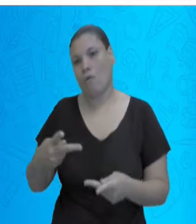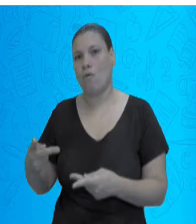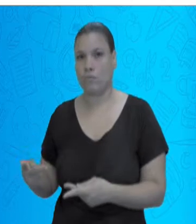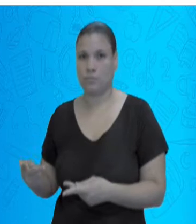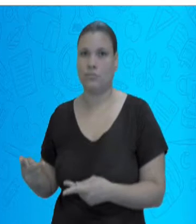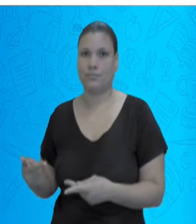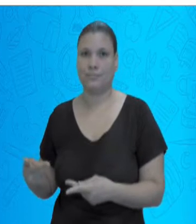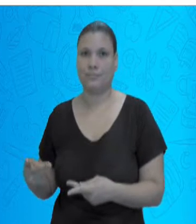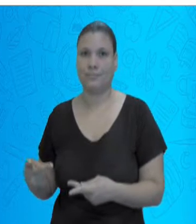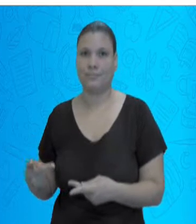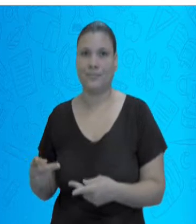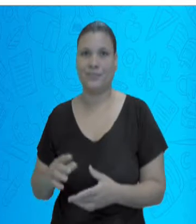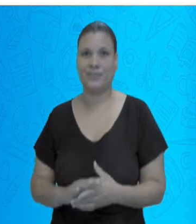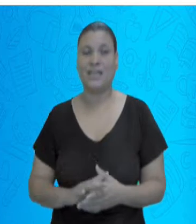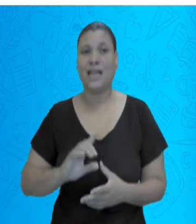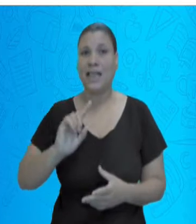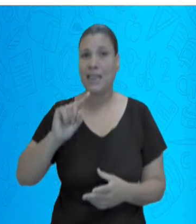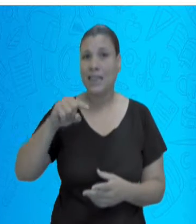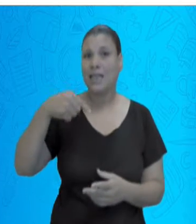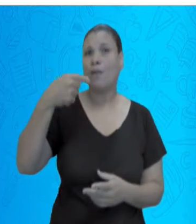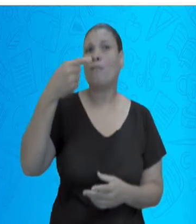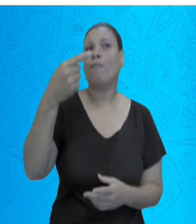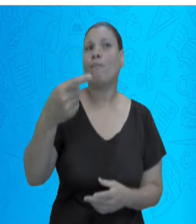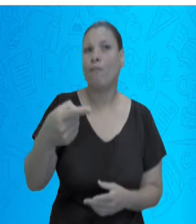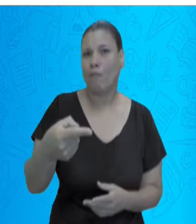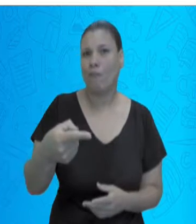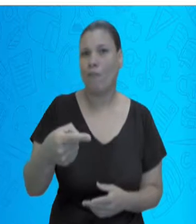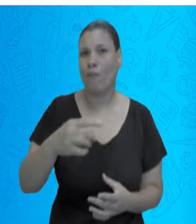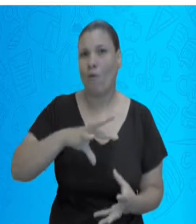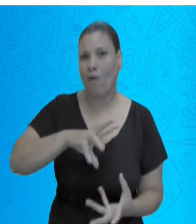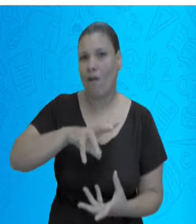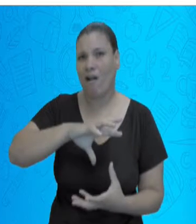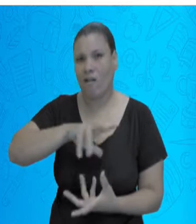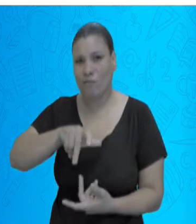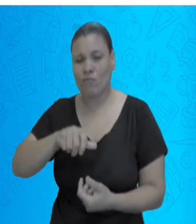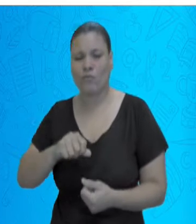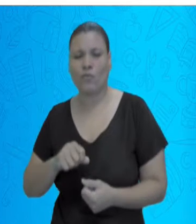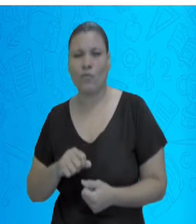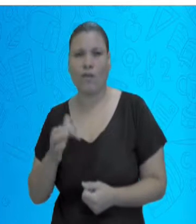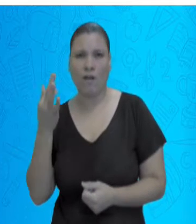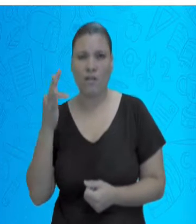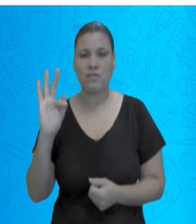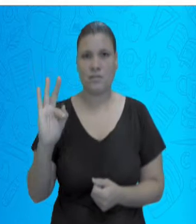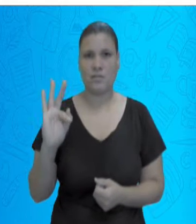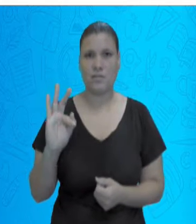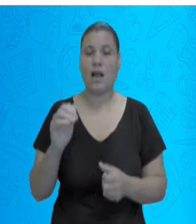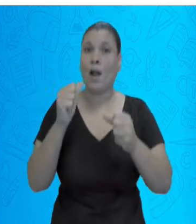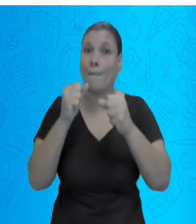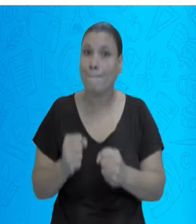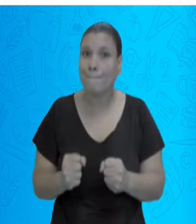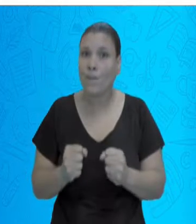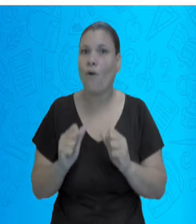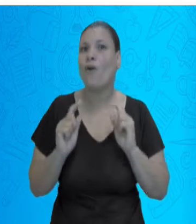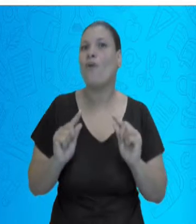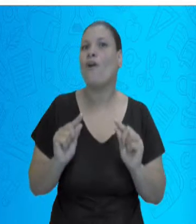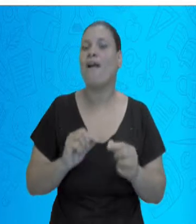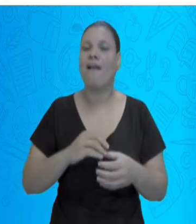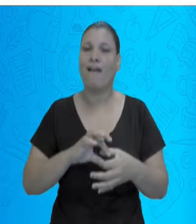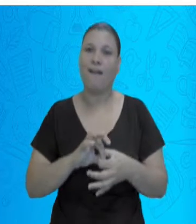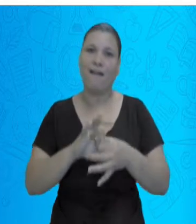do século XVIII, que o museu se tornou um espaço aberto ao público. O primeiro com